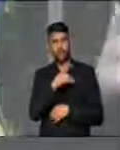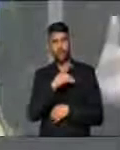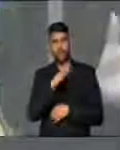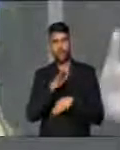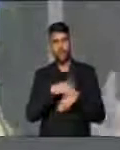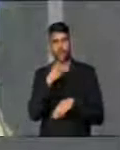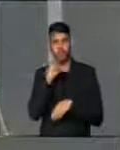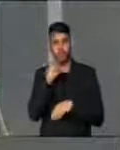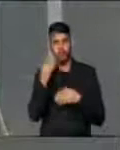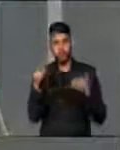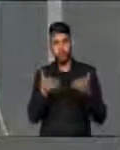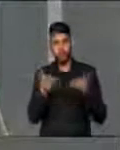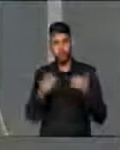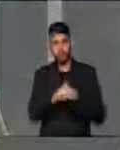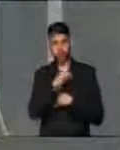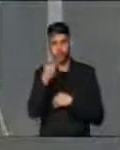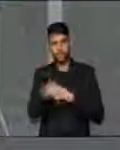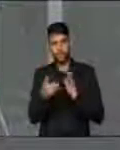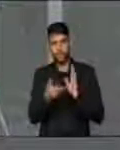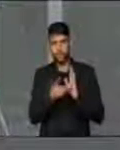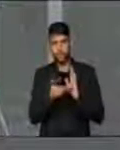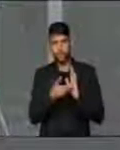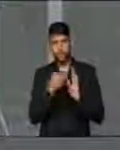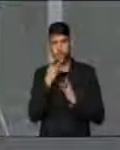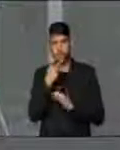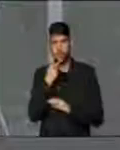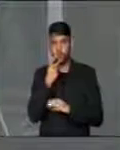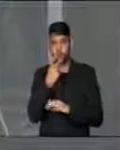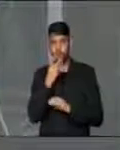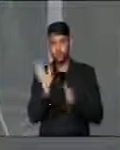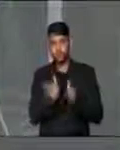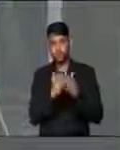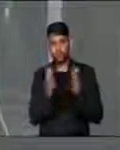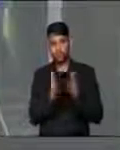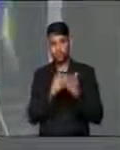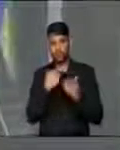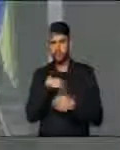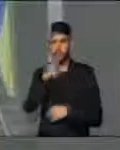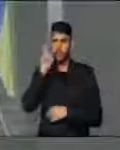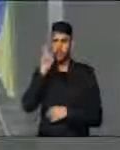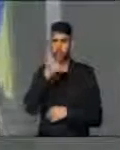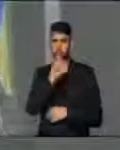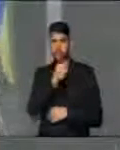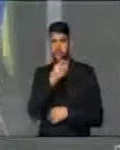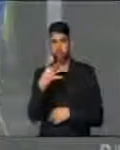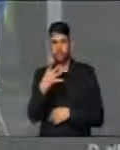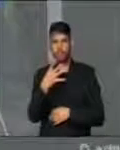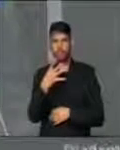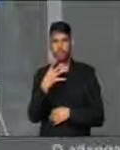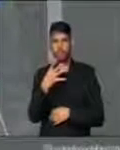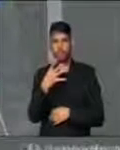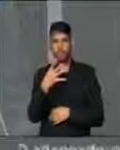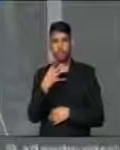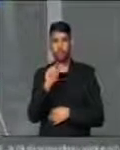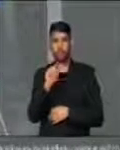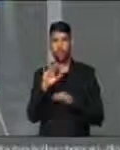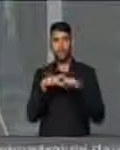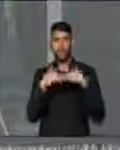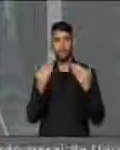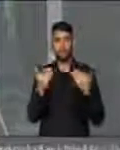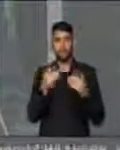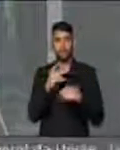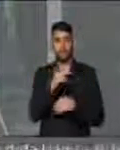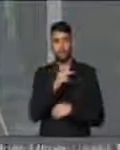grande fala hoje em dia, dentro dessa Câmara, é exatamente dizer que é golpe. Mas eu me lembrava que em 2014, a